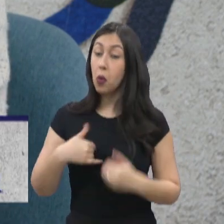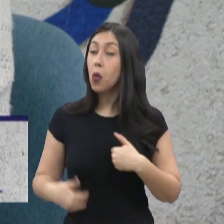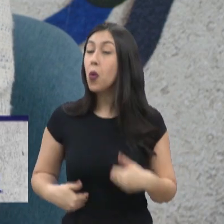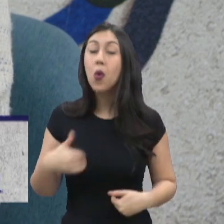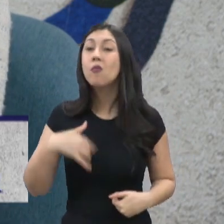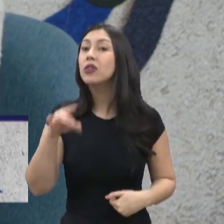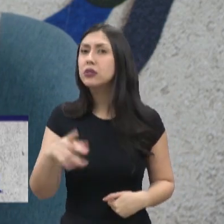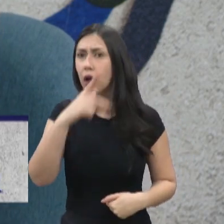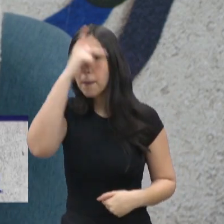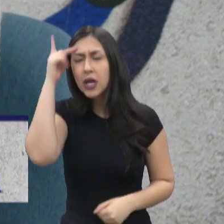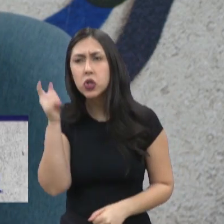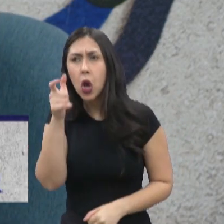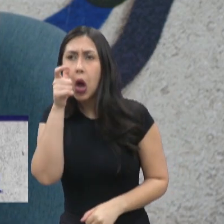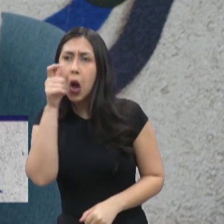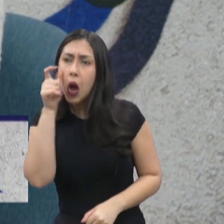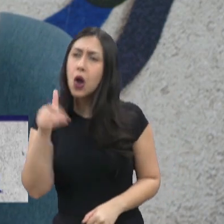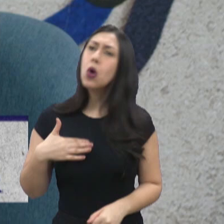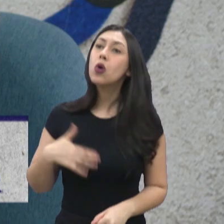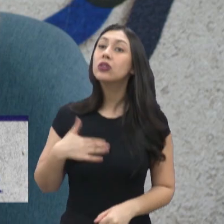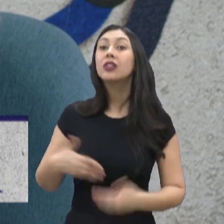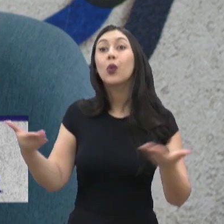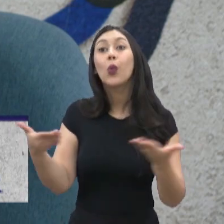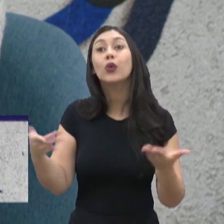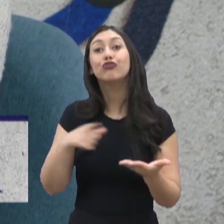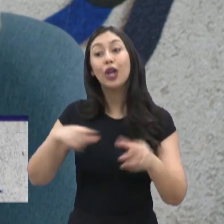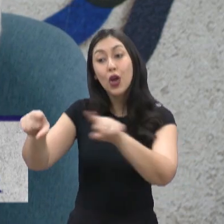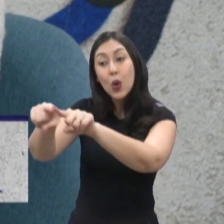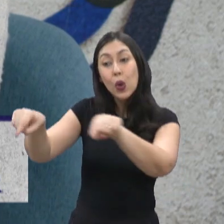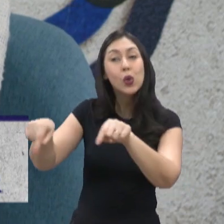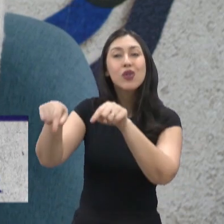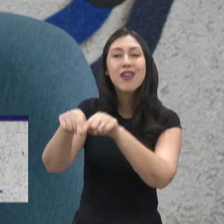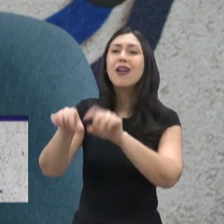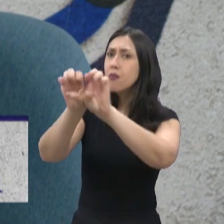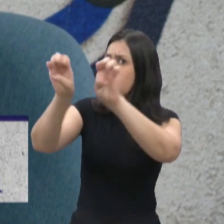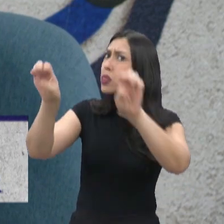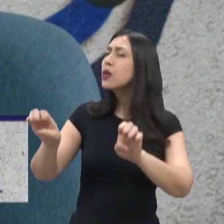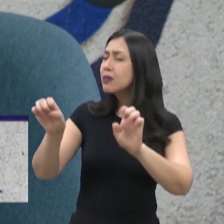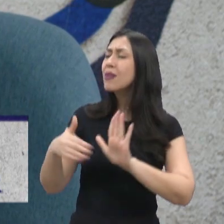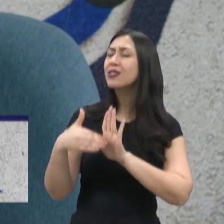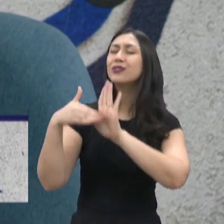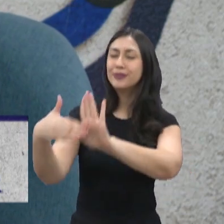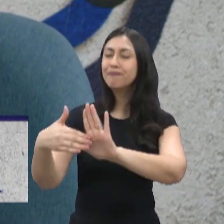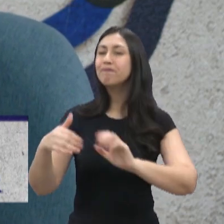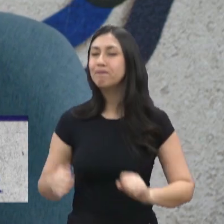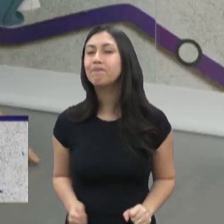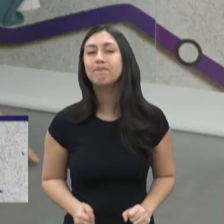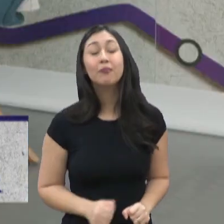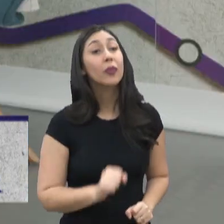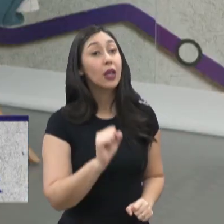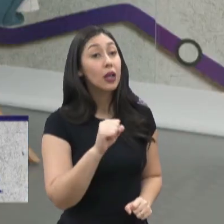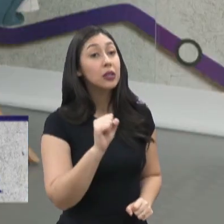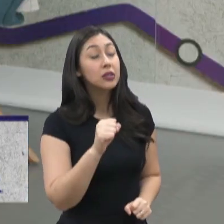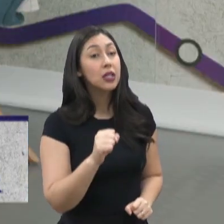foi aprofundando e a gente tem lugares, academias com muita estrutura para realizar esse treino aí de forma brilhante. Exato. E aí